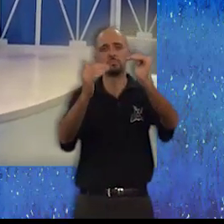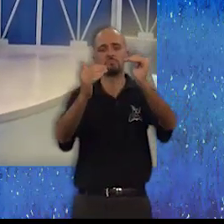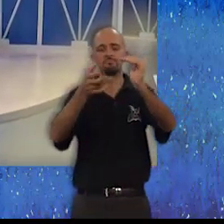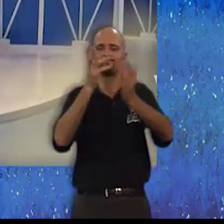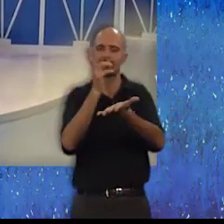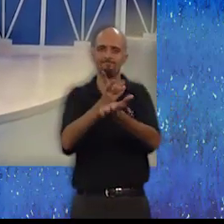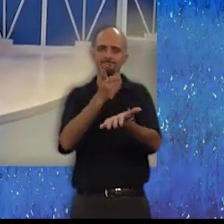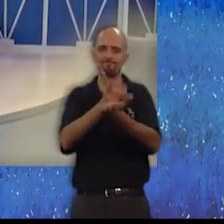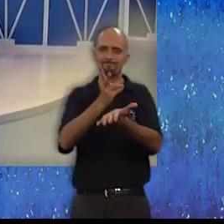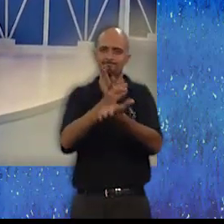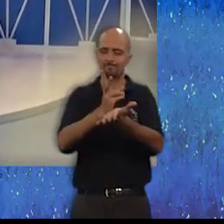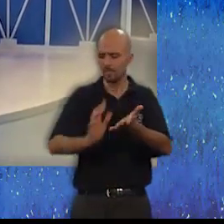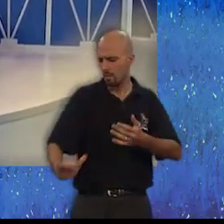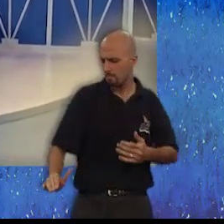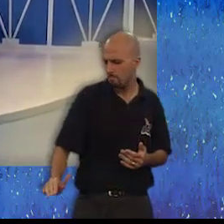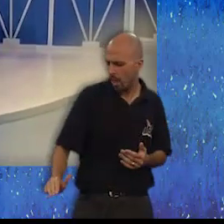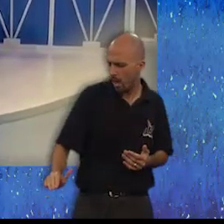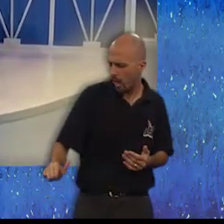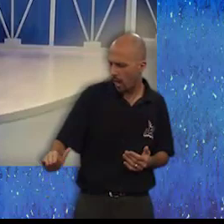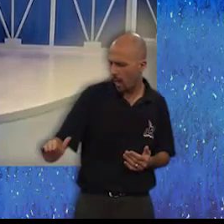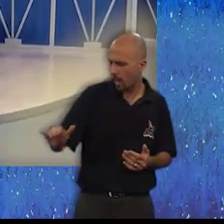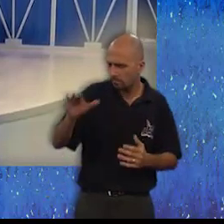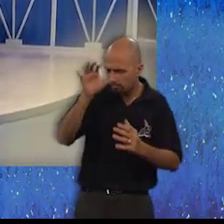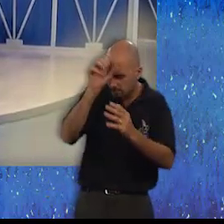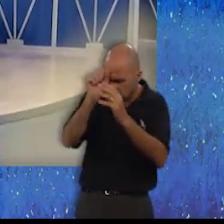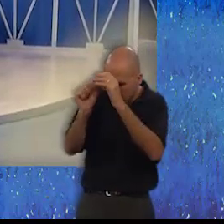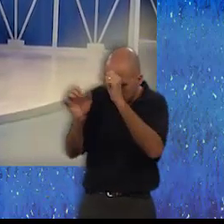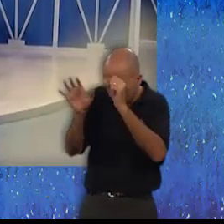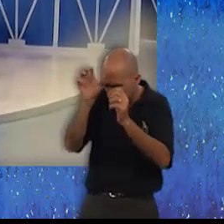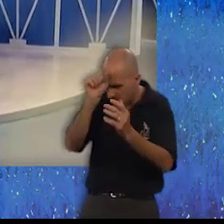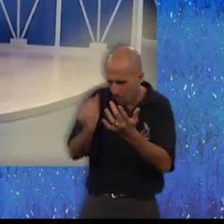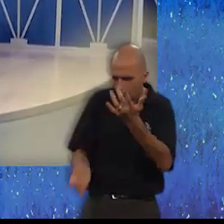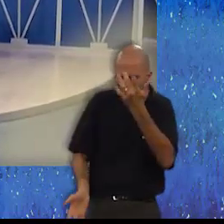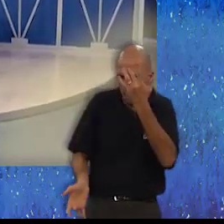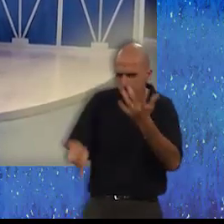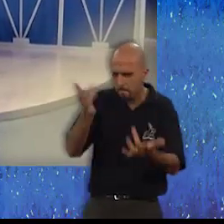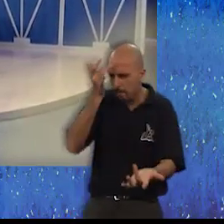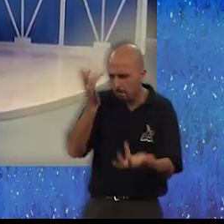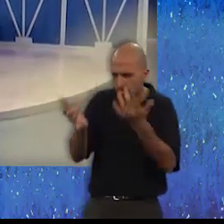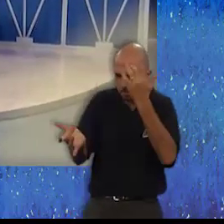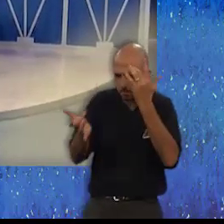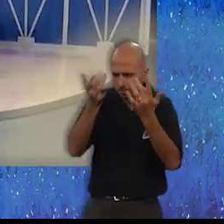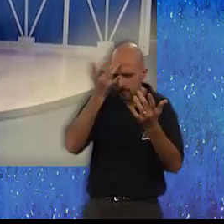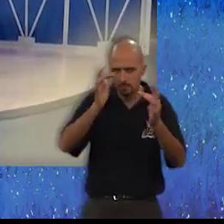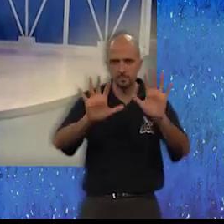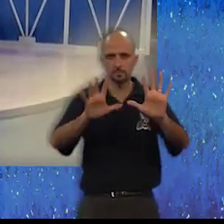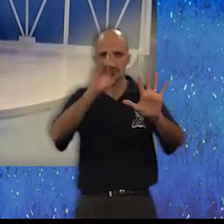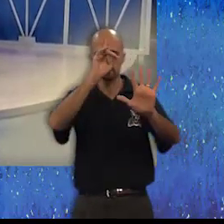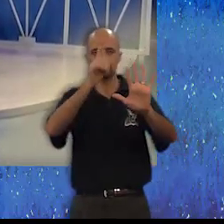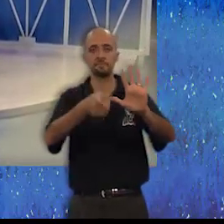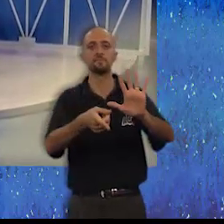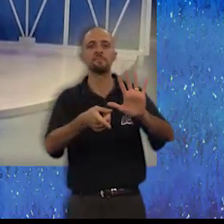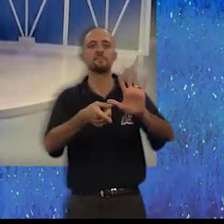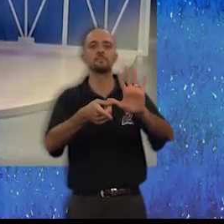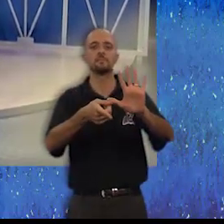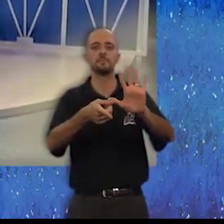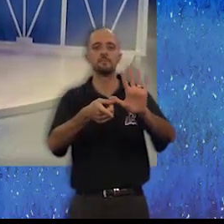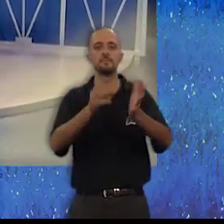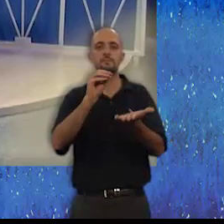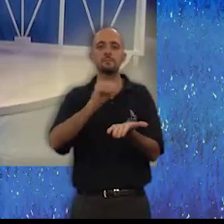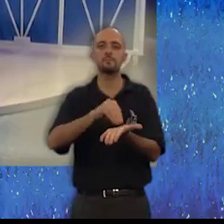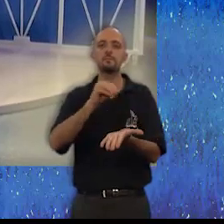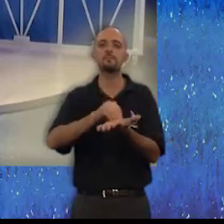mandamentos desde a sua infância. Mas você sabe, né? Ter uma vida de obediência sem ter Jesus no